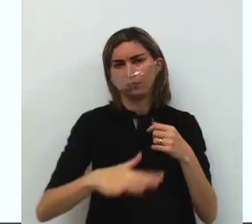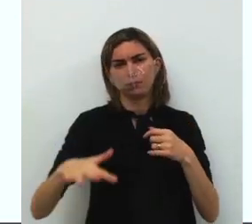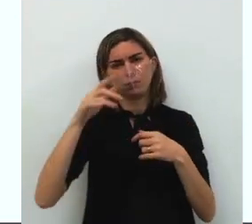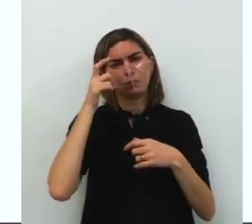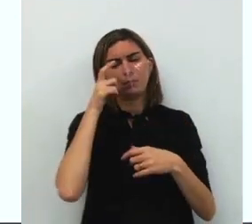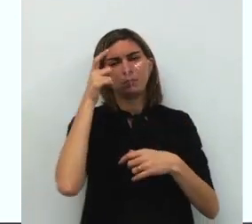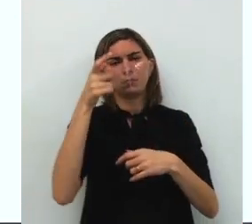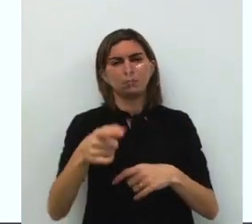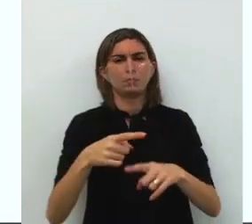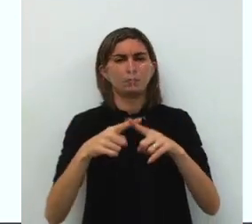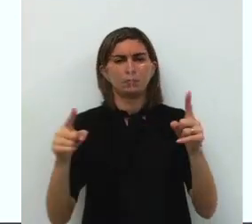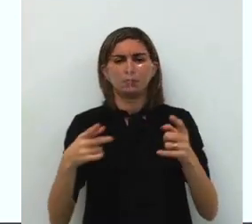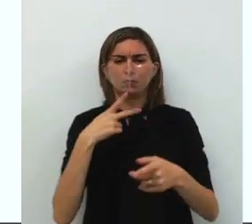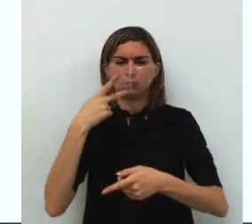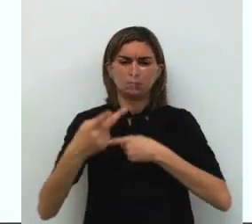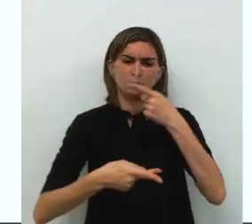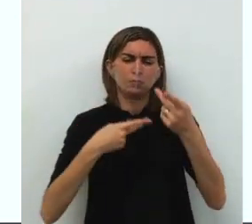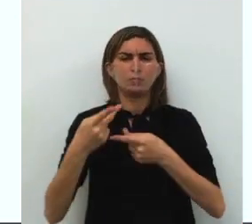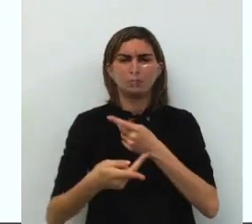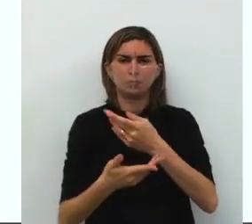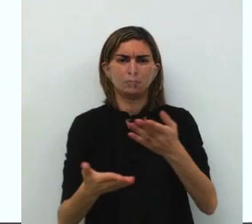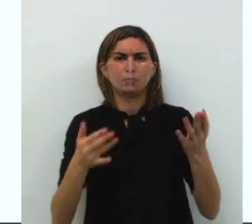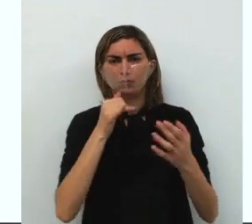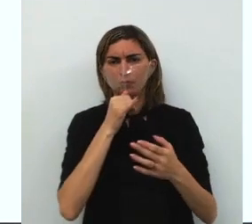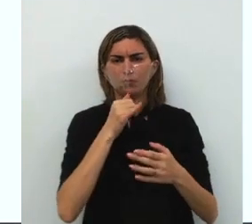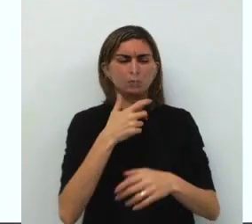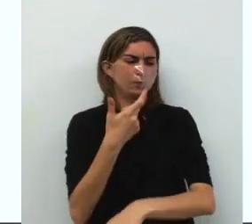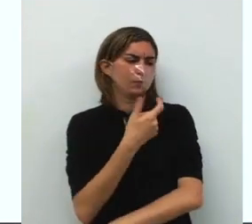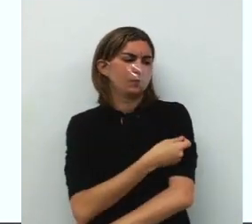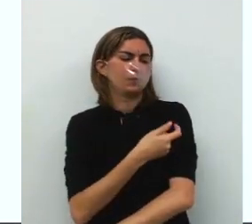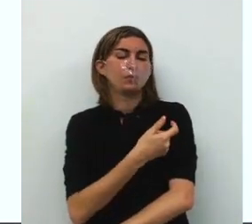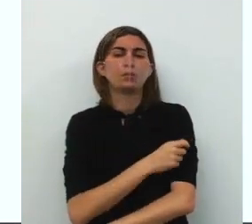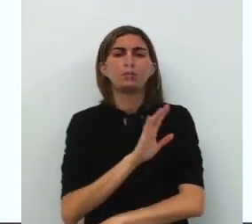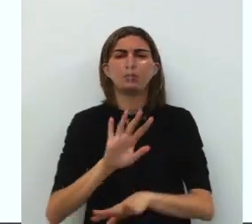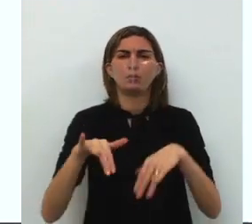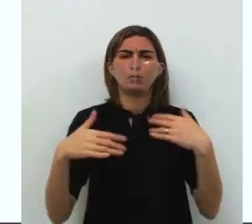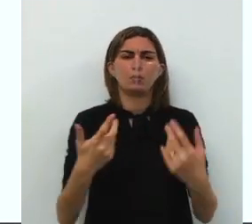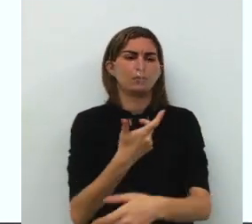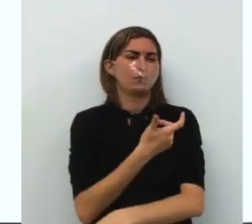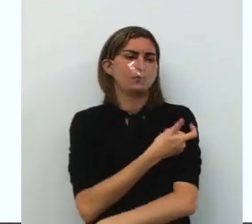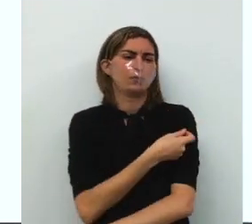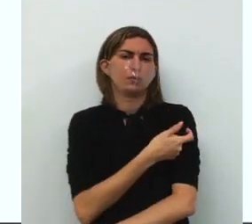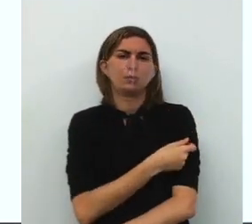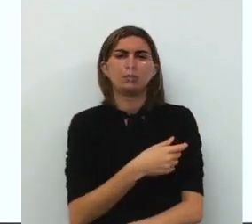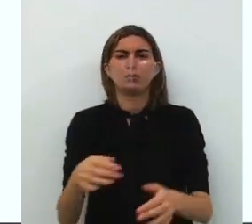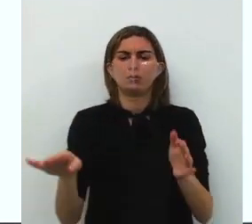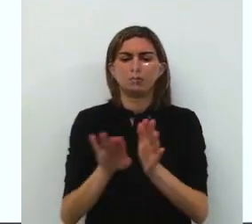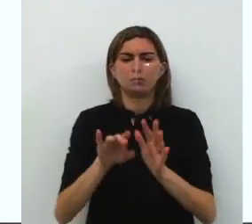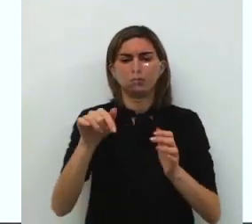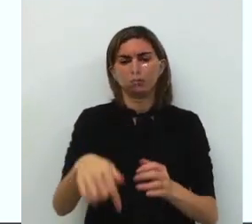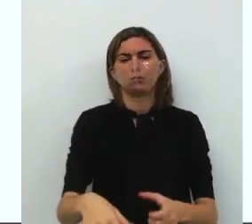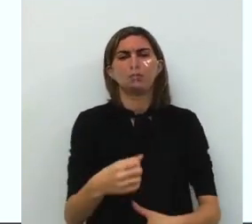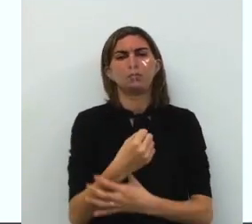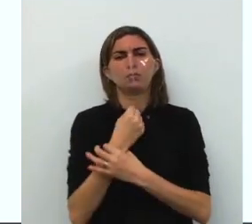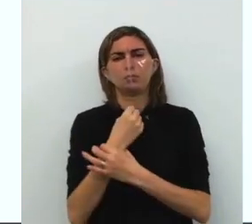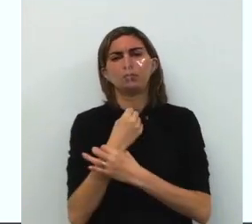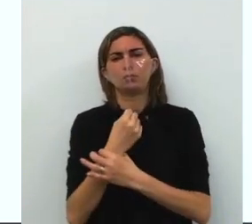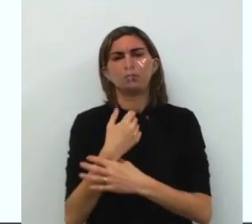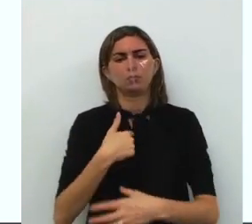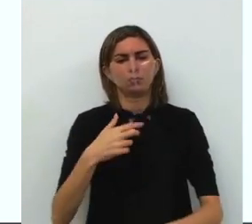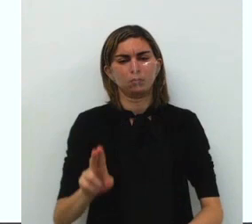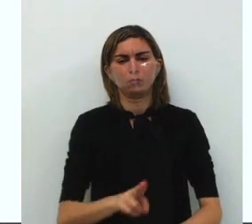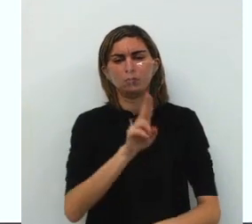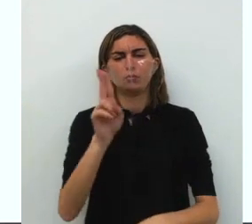não interessar. Mas quando fala, por exemplo, das vacinas, quais as vacinas que vão chegar aqui que são seguras para a gente